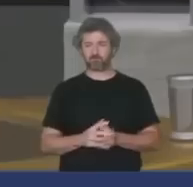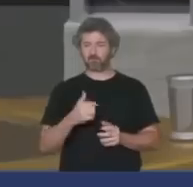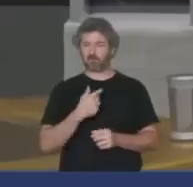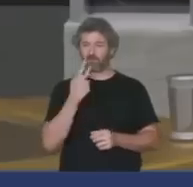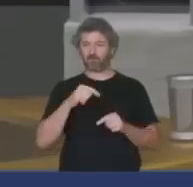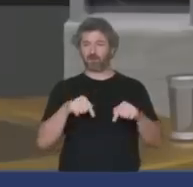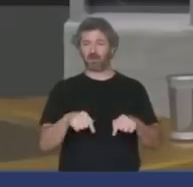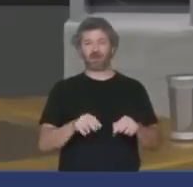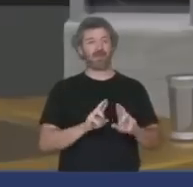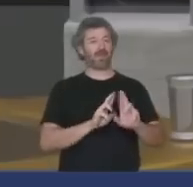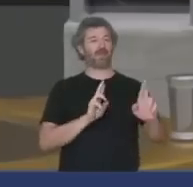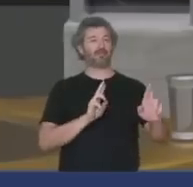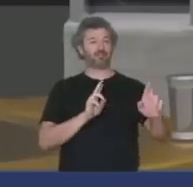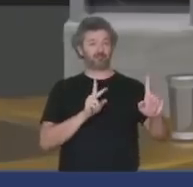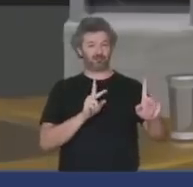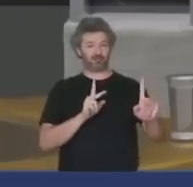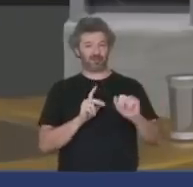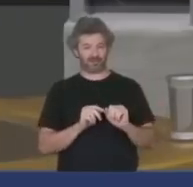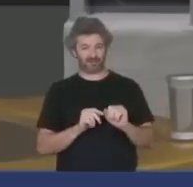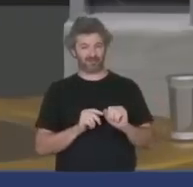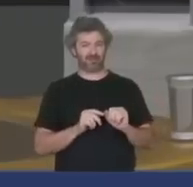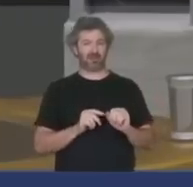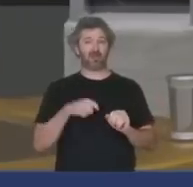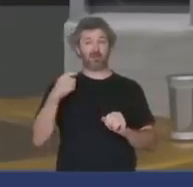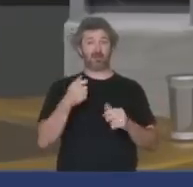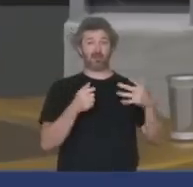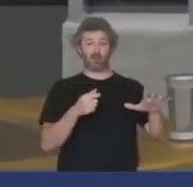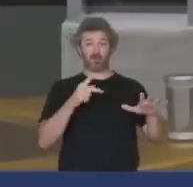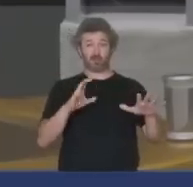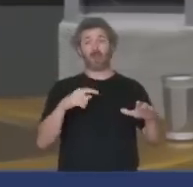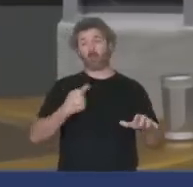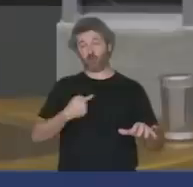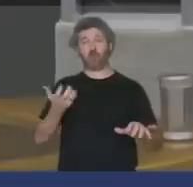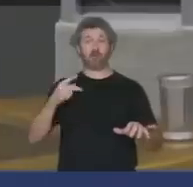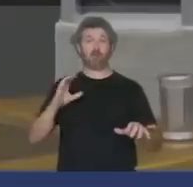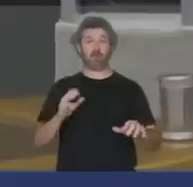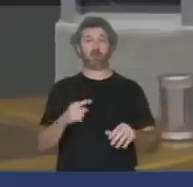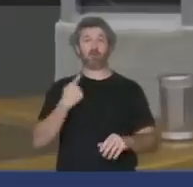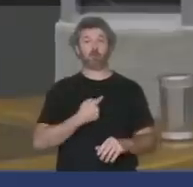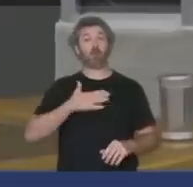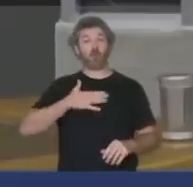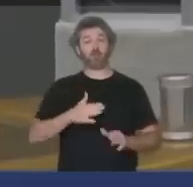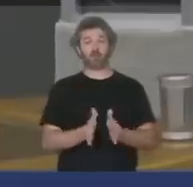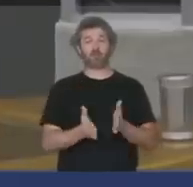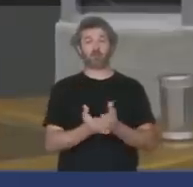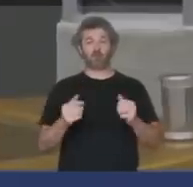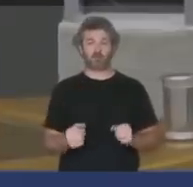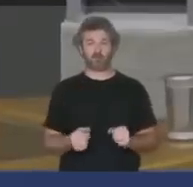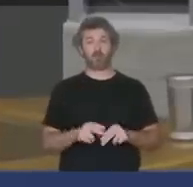Eu quero dizer que aqui está a diferença entre nós e os que não querem essa PEC. Nós gostamos dos